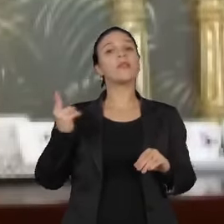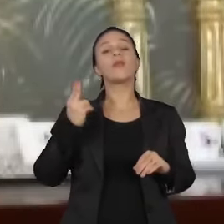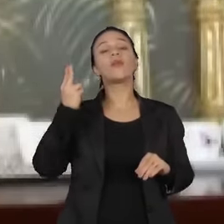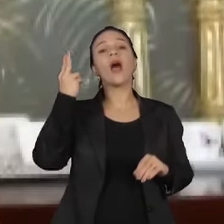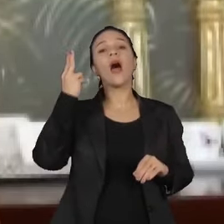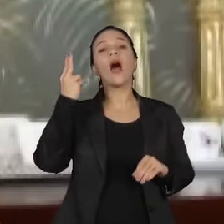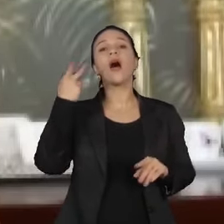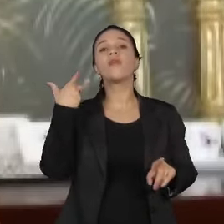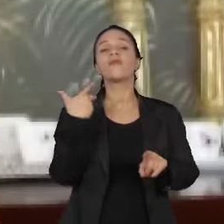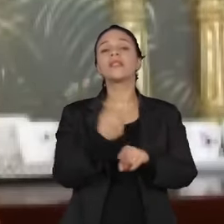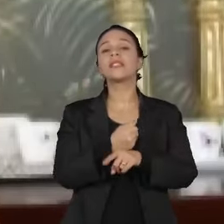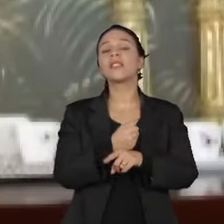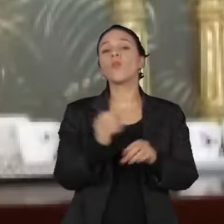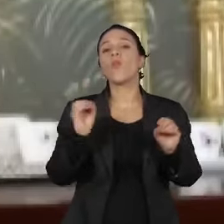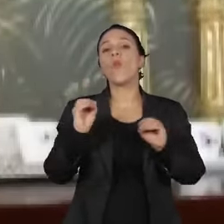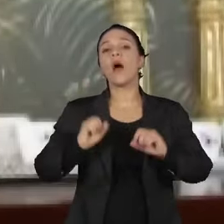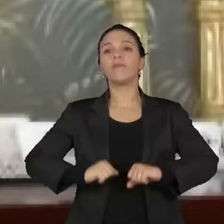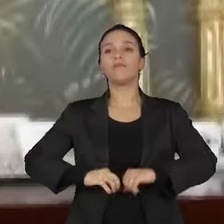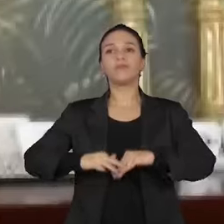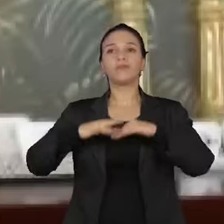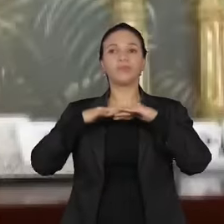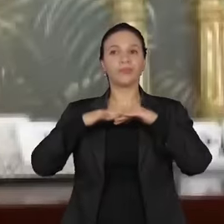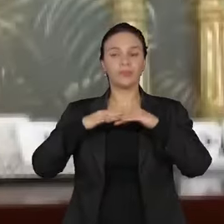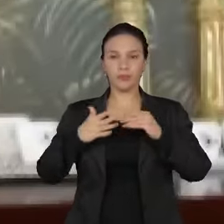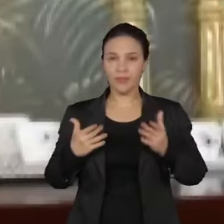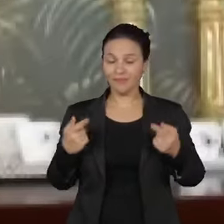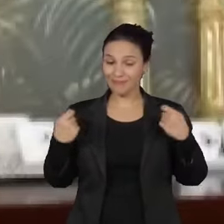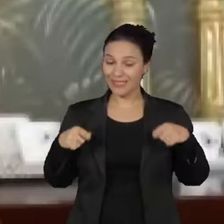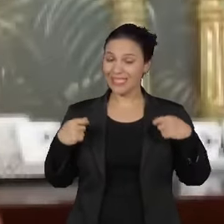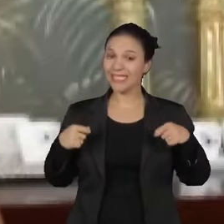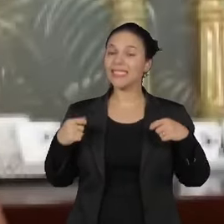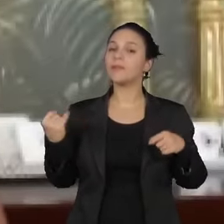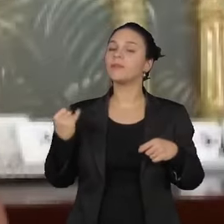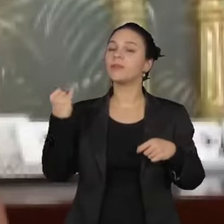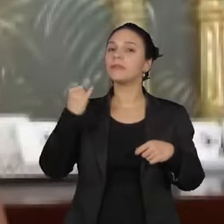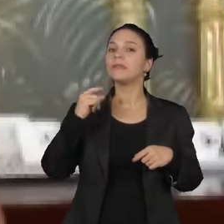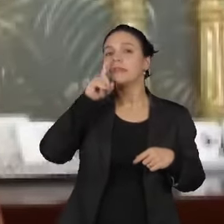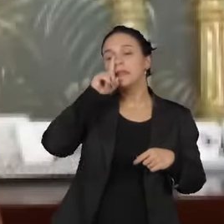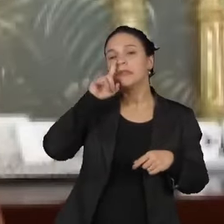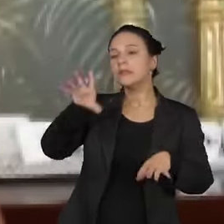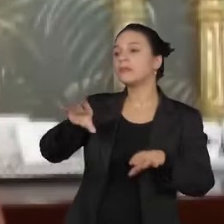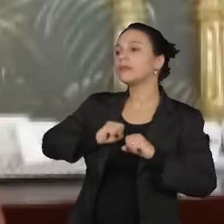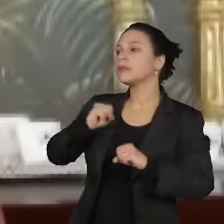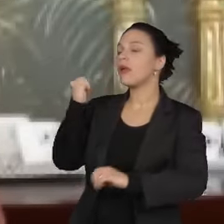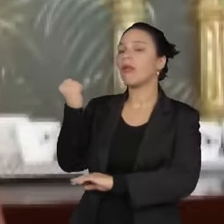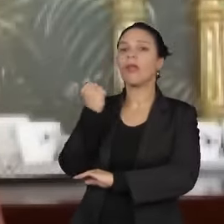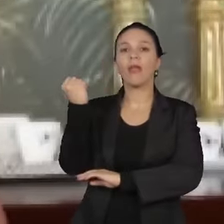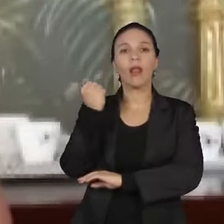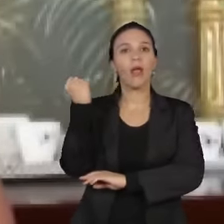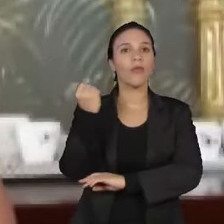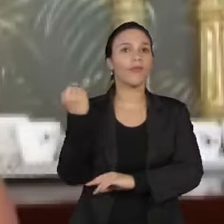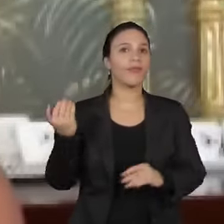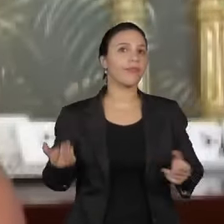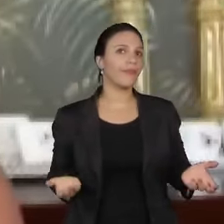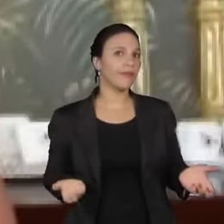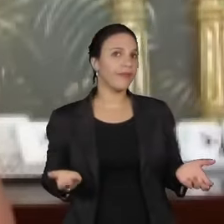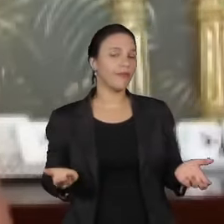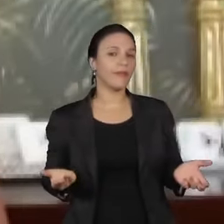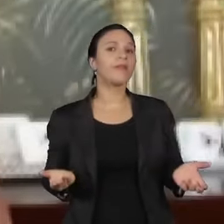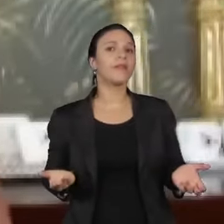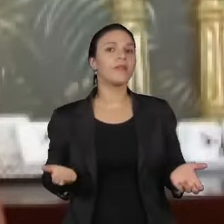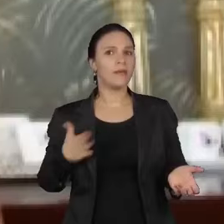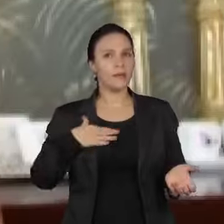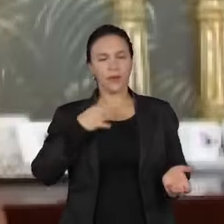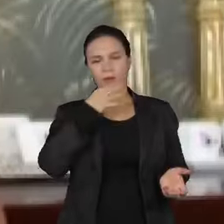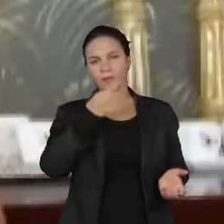virgens de anticorpos, virgens de proteção e serem suscetíveis a ter quadros graves. Na minha